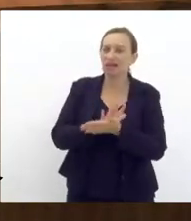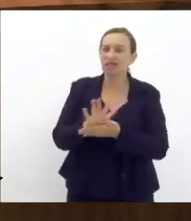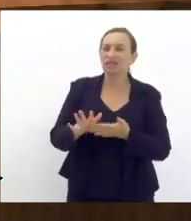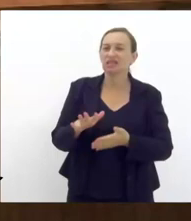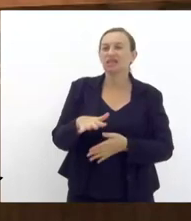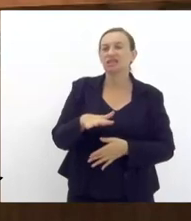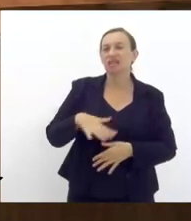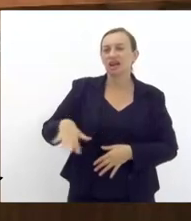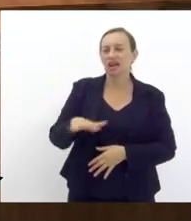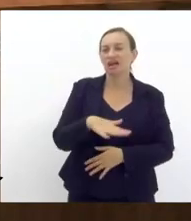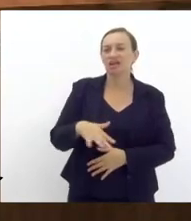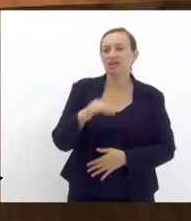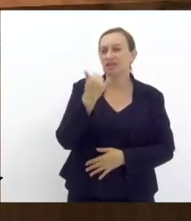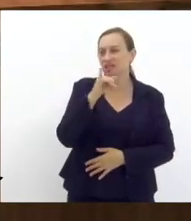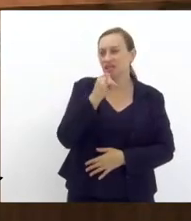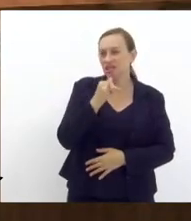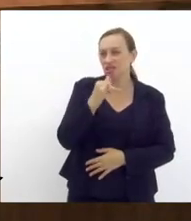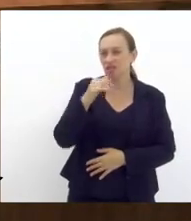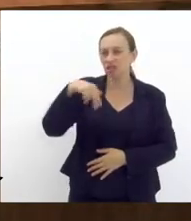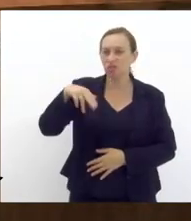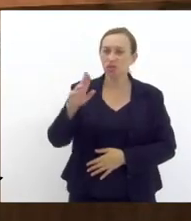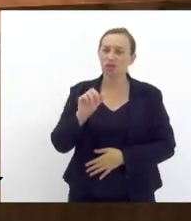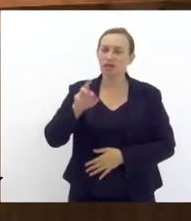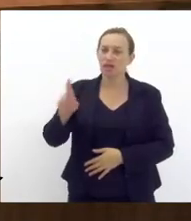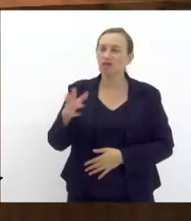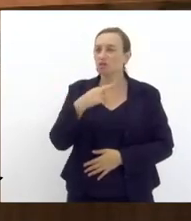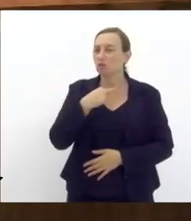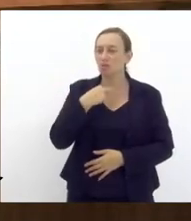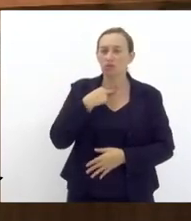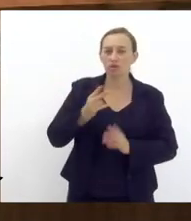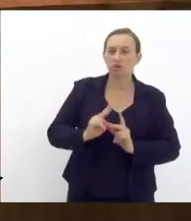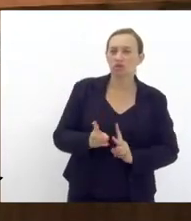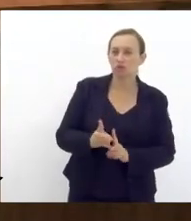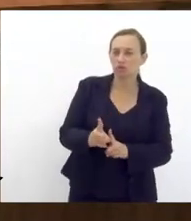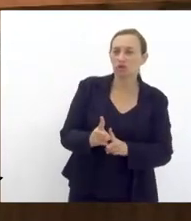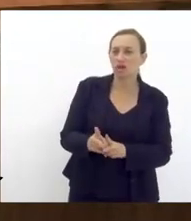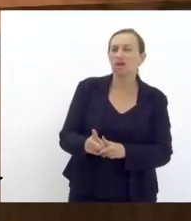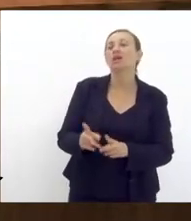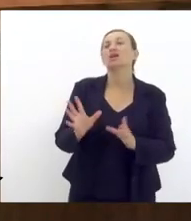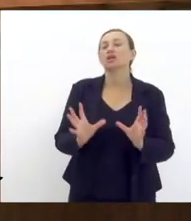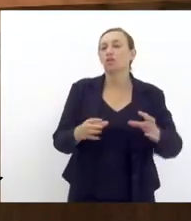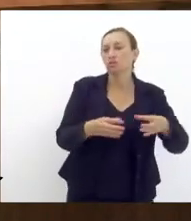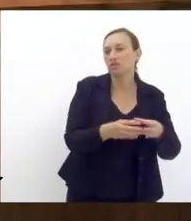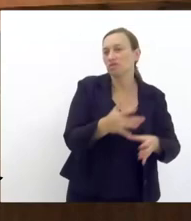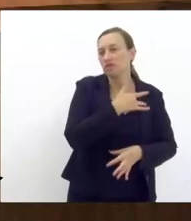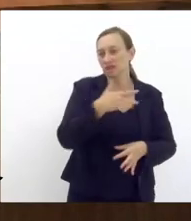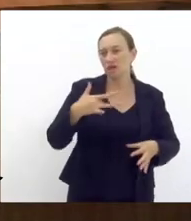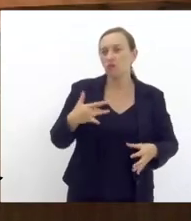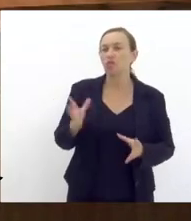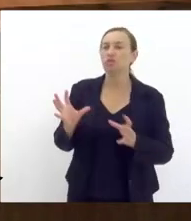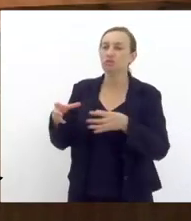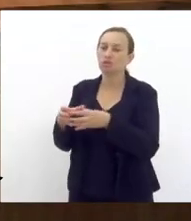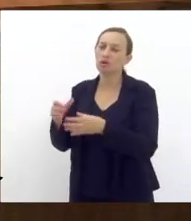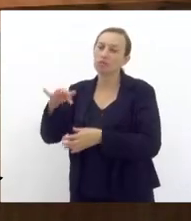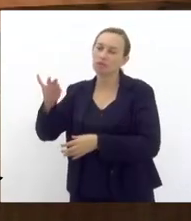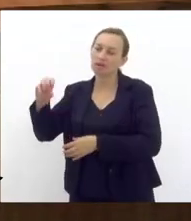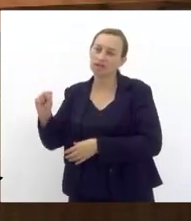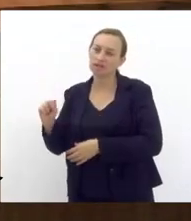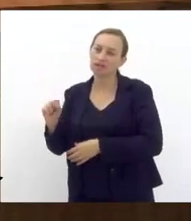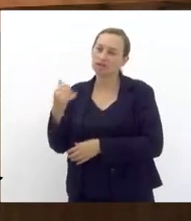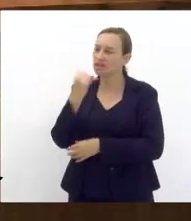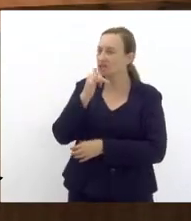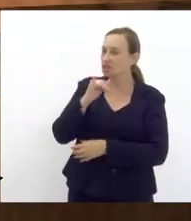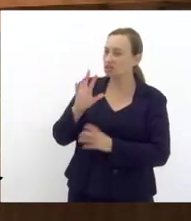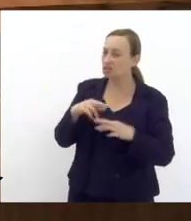nuclear que não pode continuar assim então a minha sugestão é que a casa através das comissões de saúde de Meio Ambiente de Minas e energia se reúna e